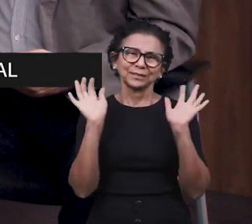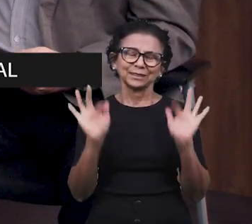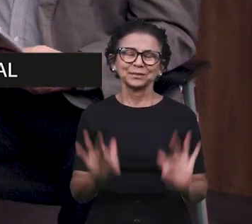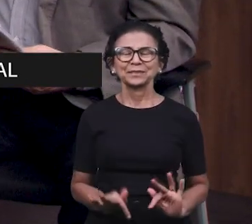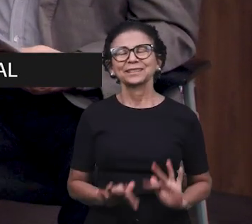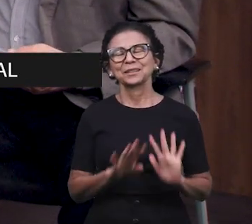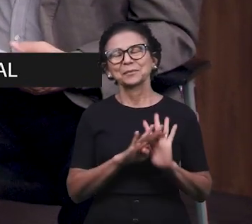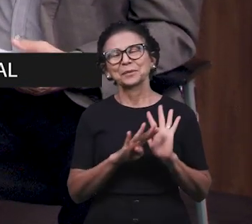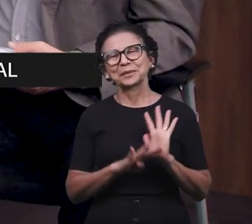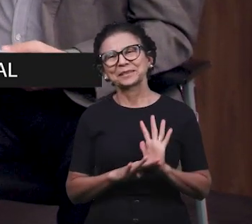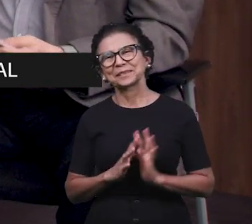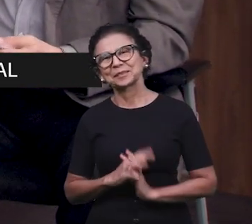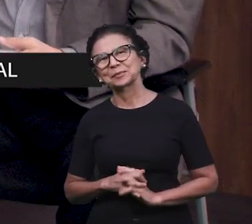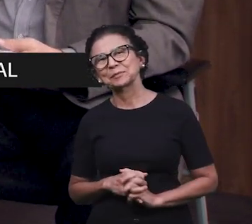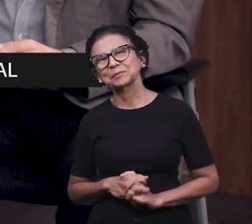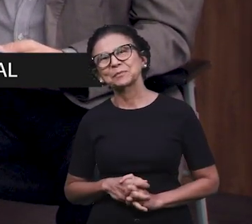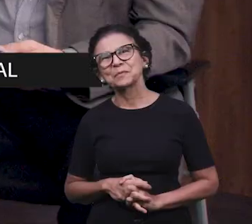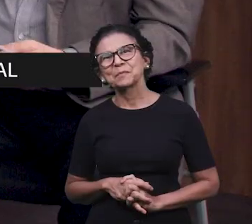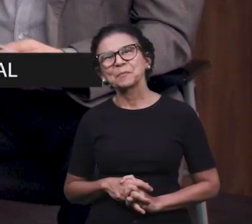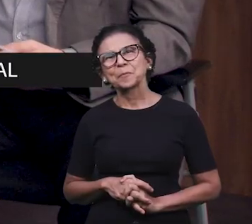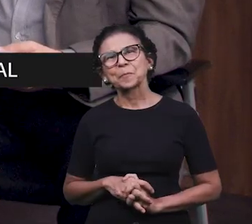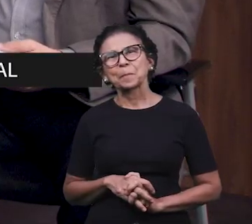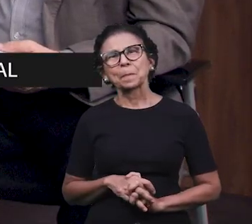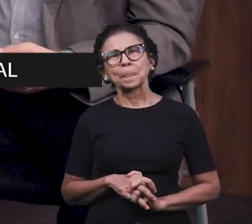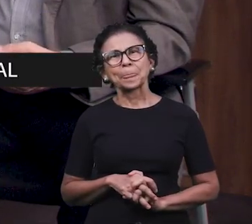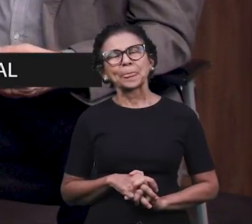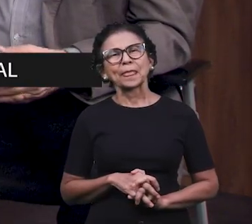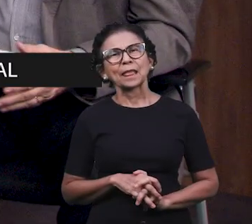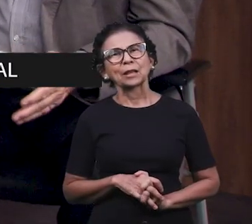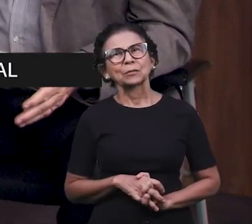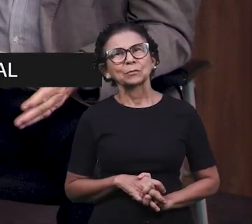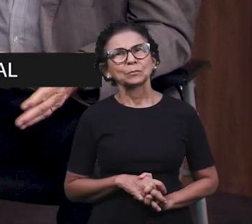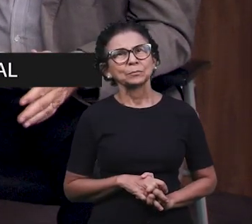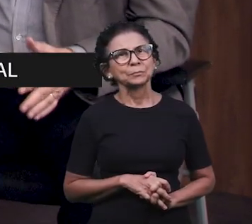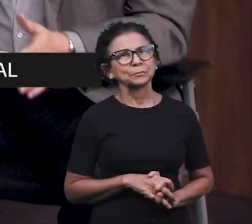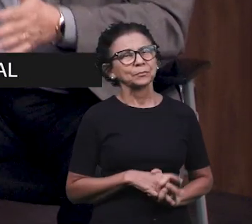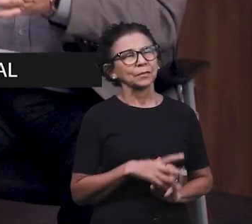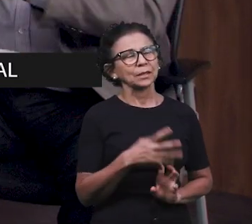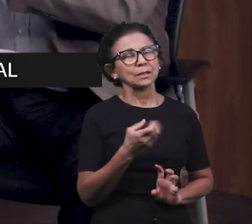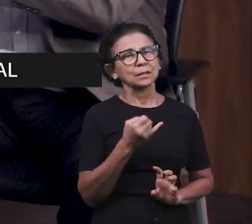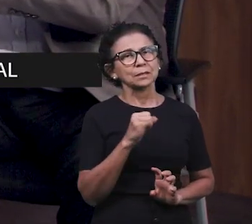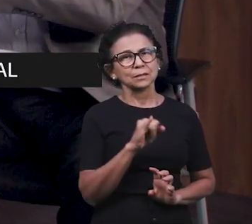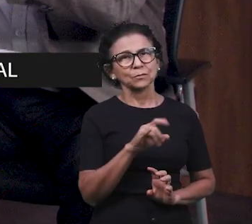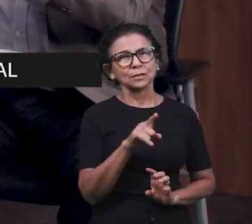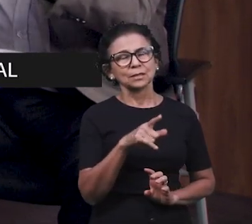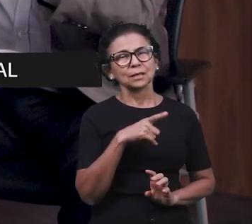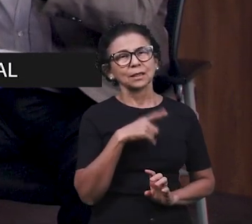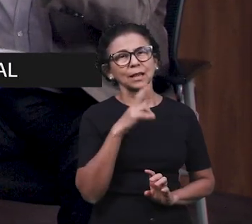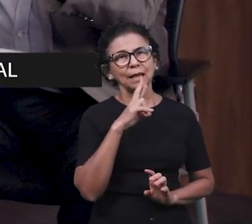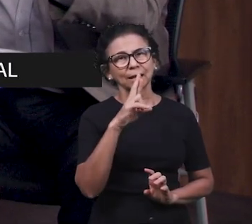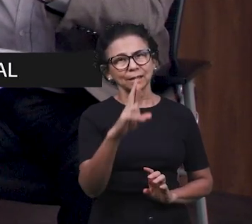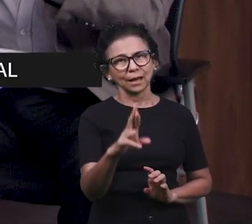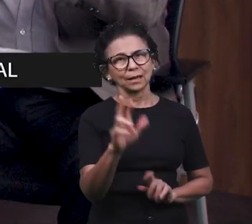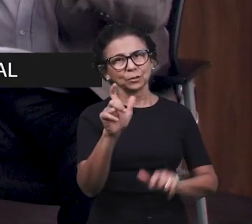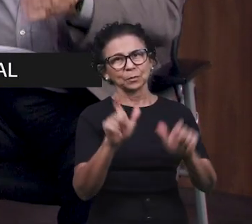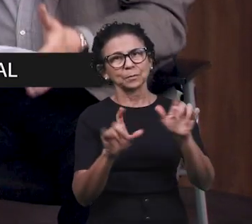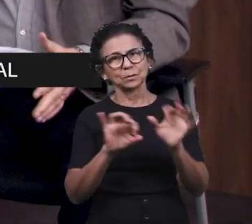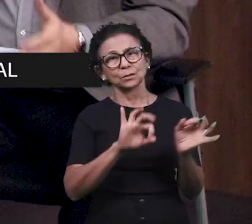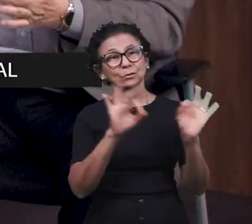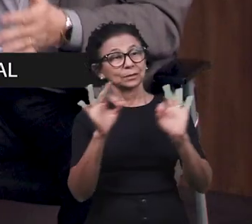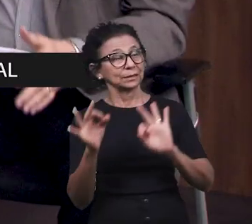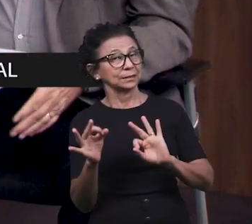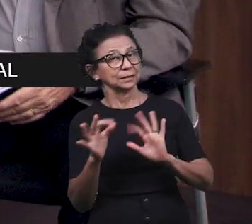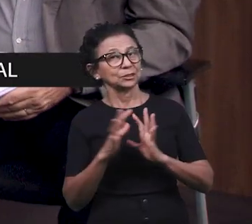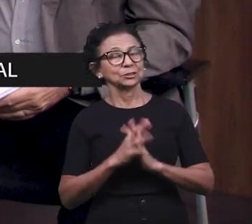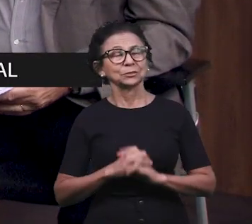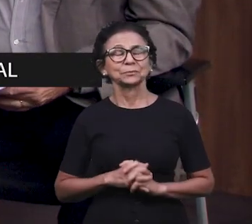final do nosso programa, mas eu queria que o senhor fizesse as considerações finais, um recado que você tenha para o nosso público que nos